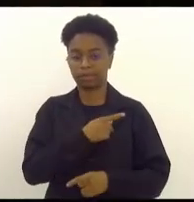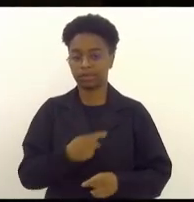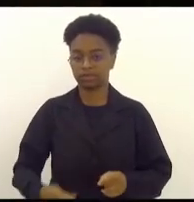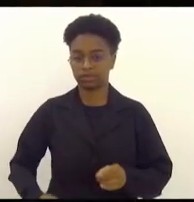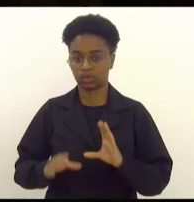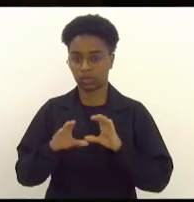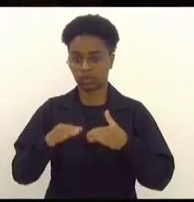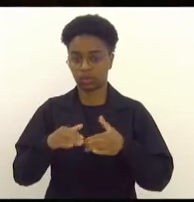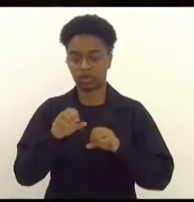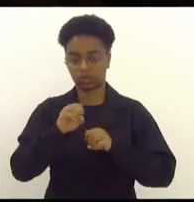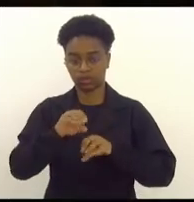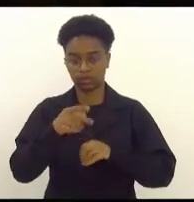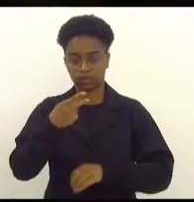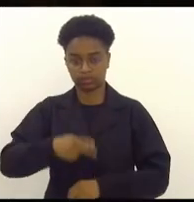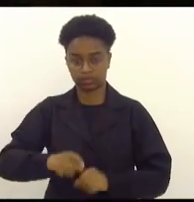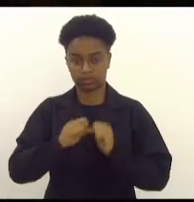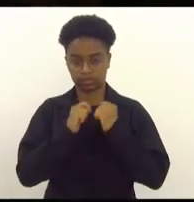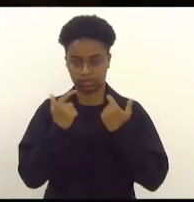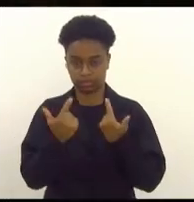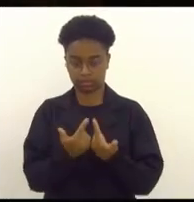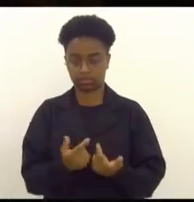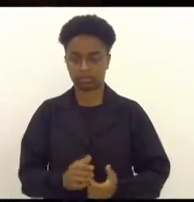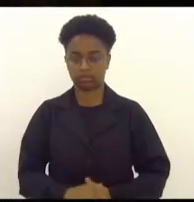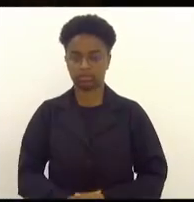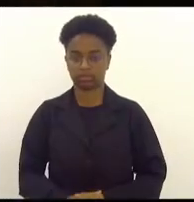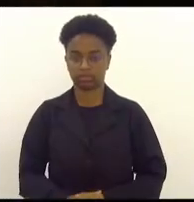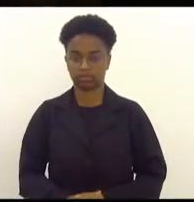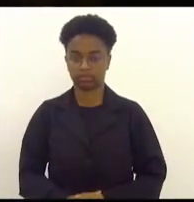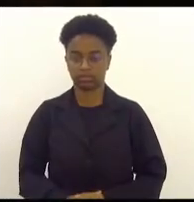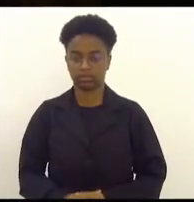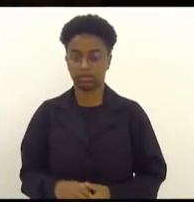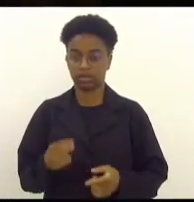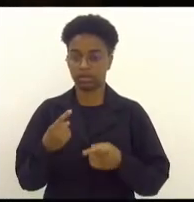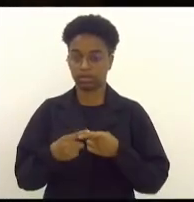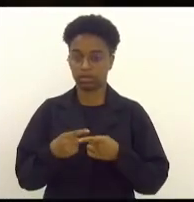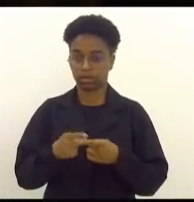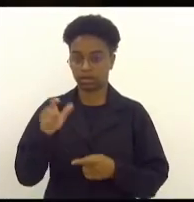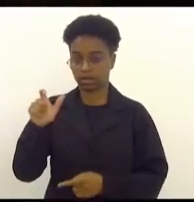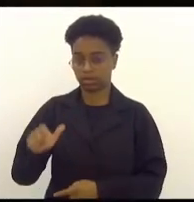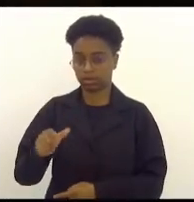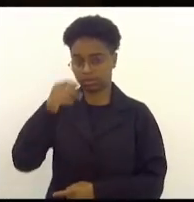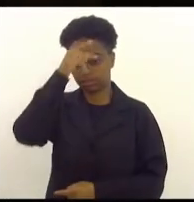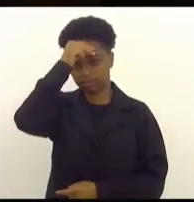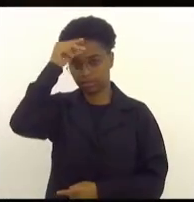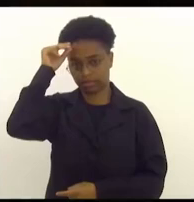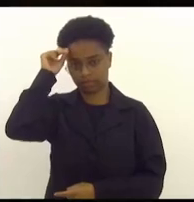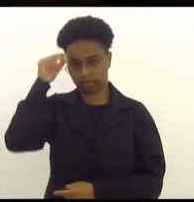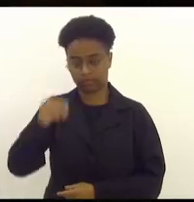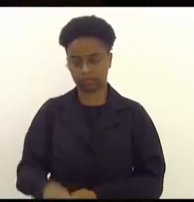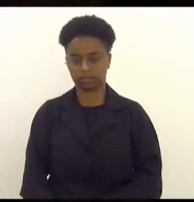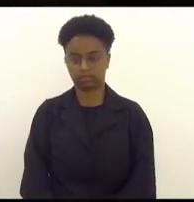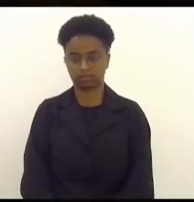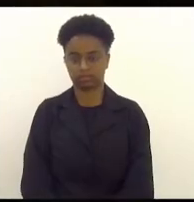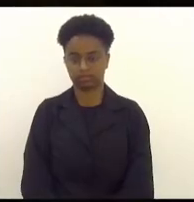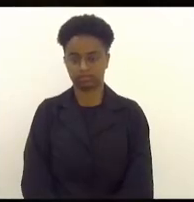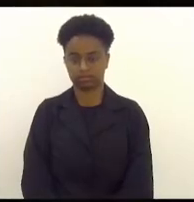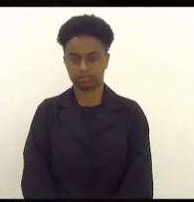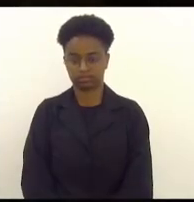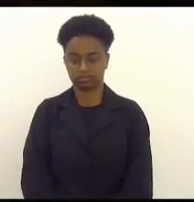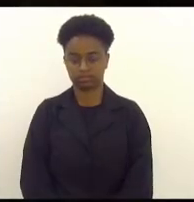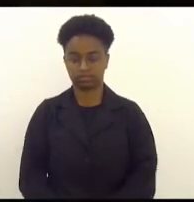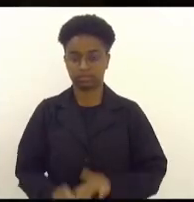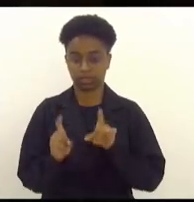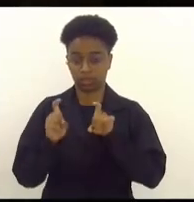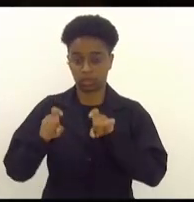da Assembleia Legislativa a prefeita que tomou posse esses dias